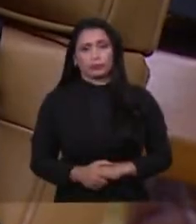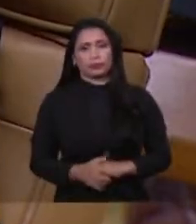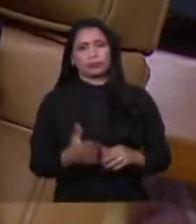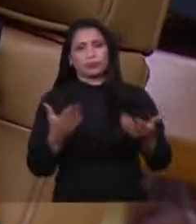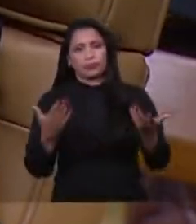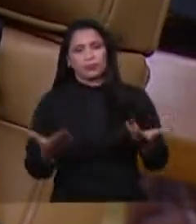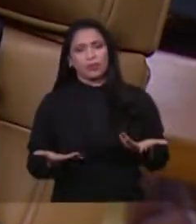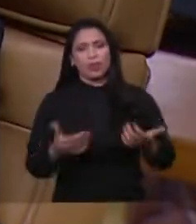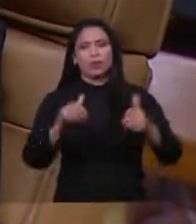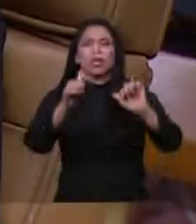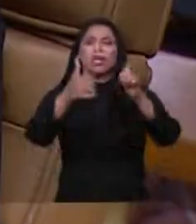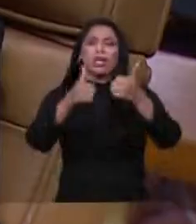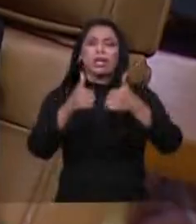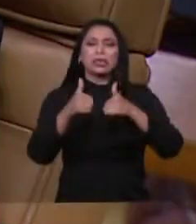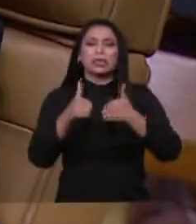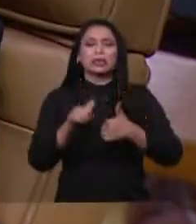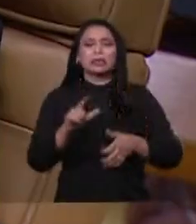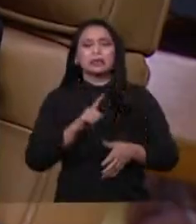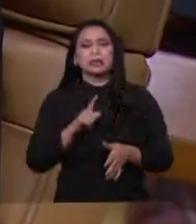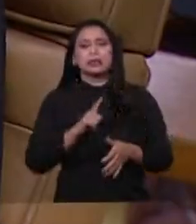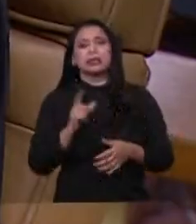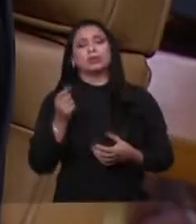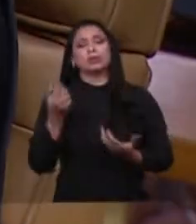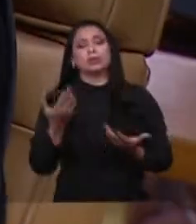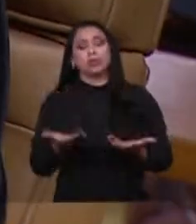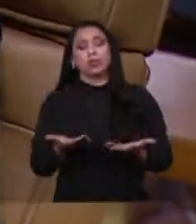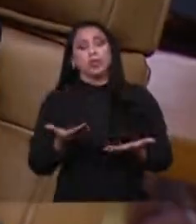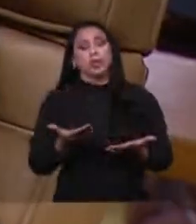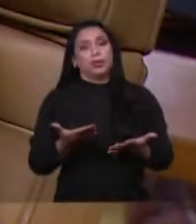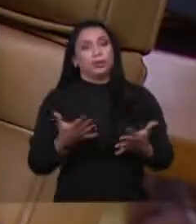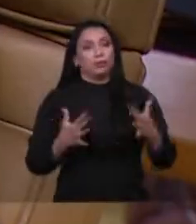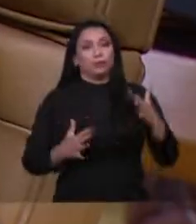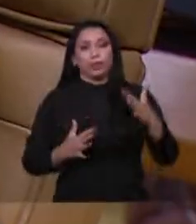que muitos estavam passando